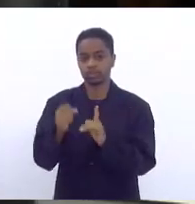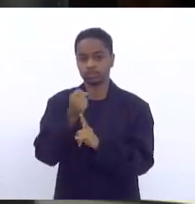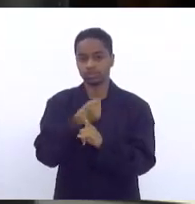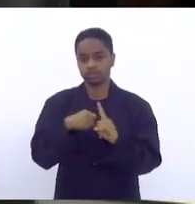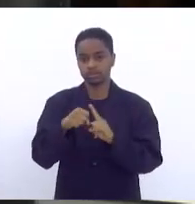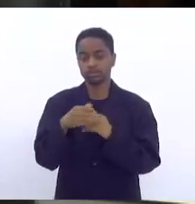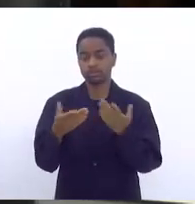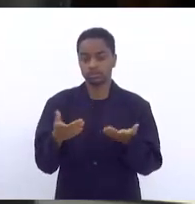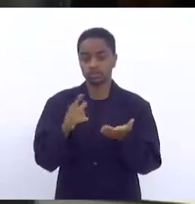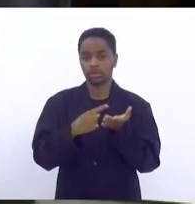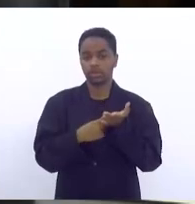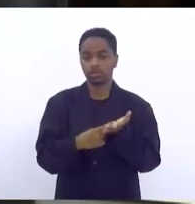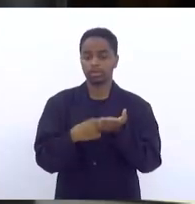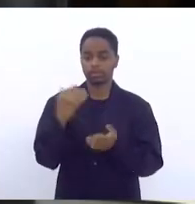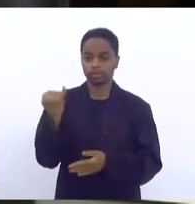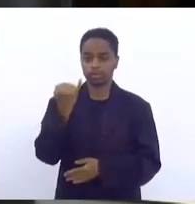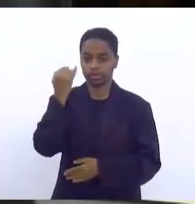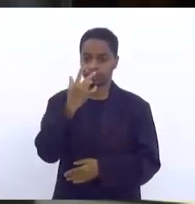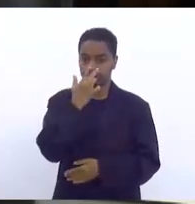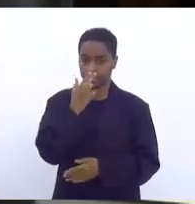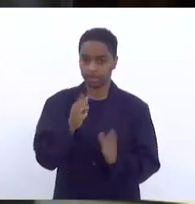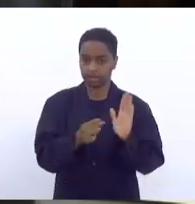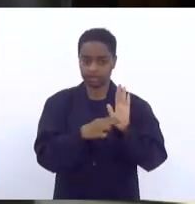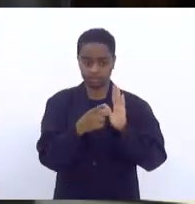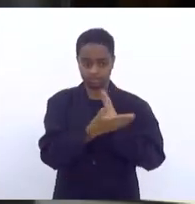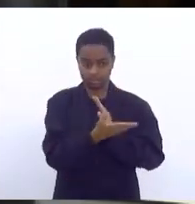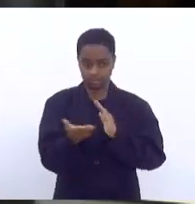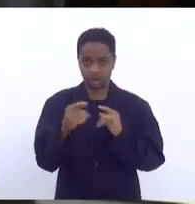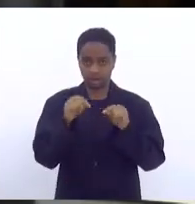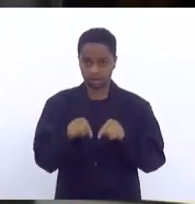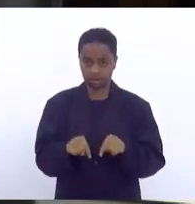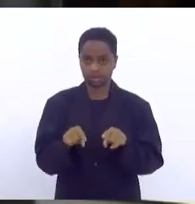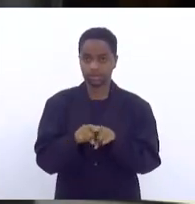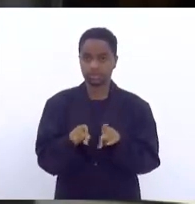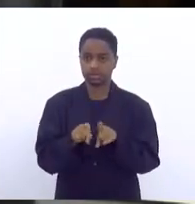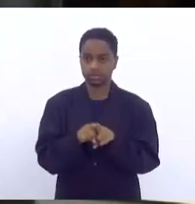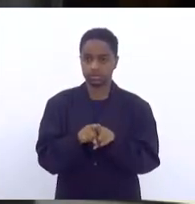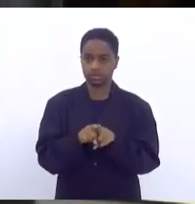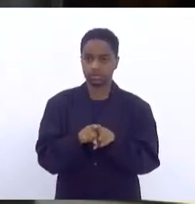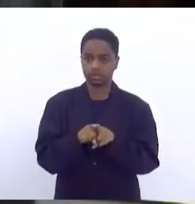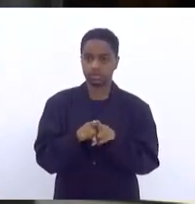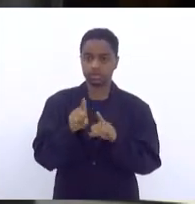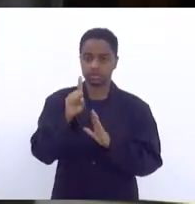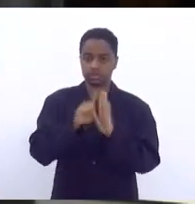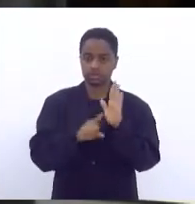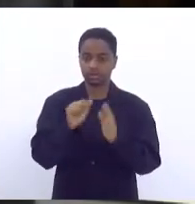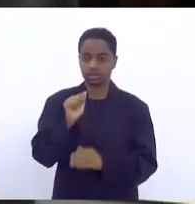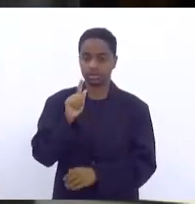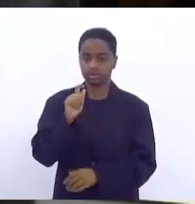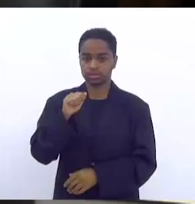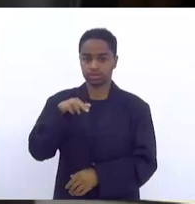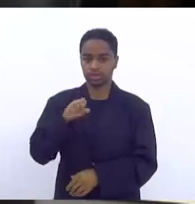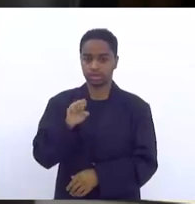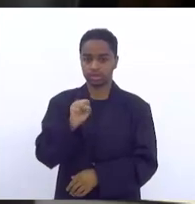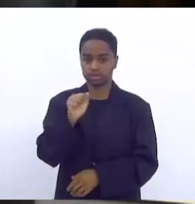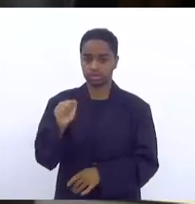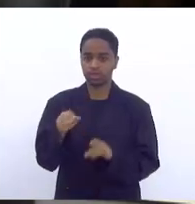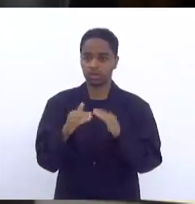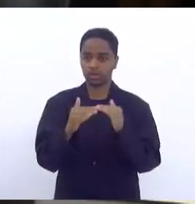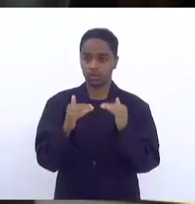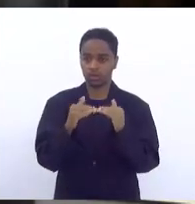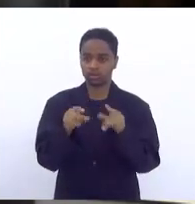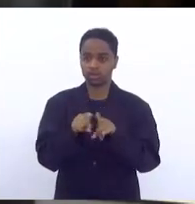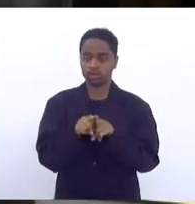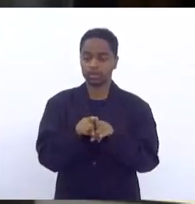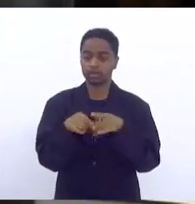Então esse é um compromisso importante Parece que foi assumido aqui eh o o diretor da Gena concorda também com isso